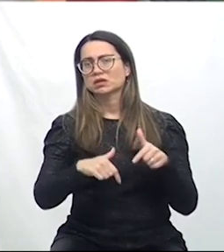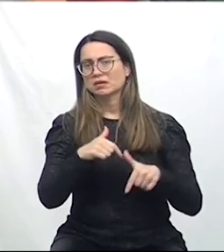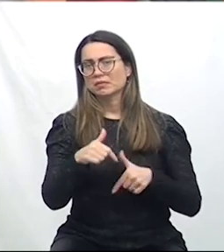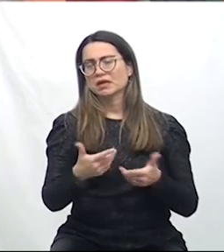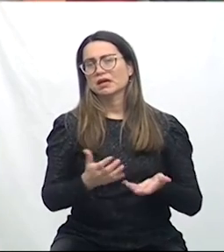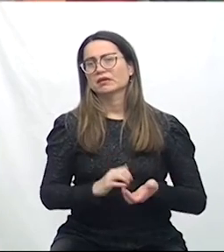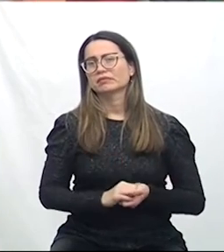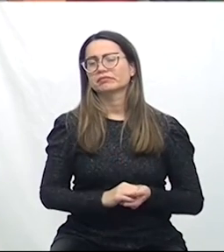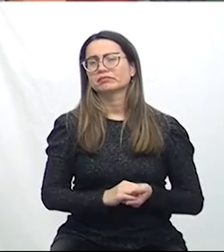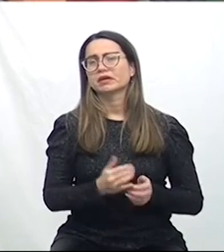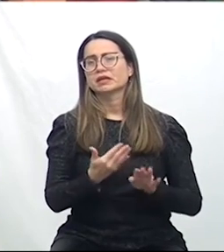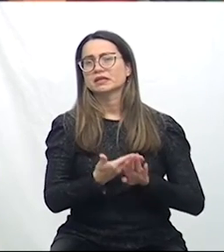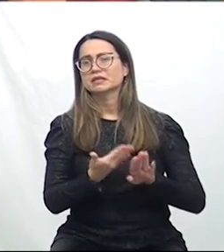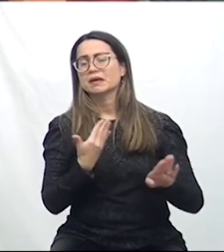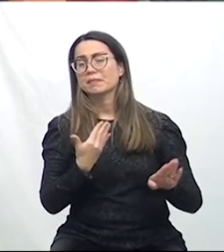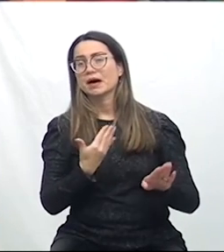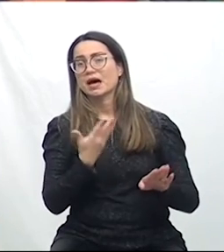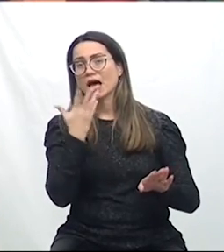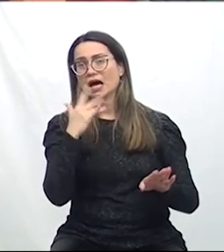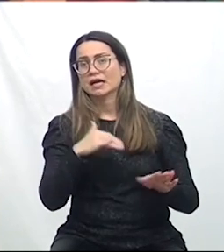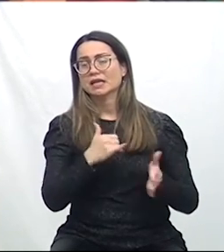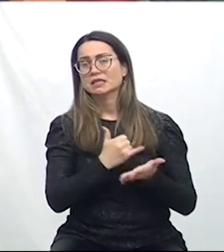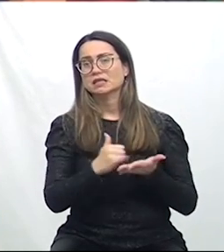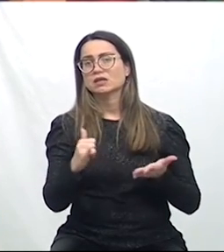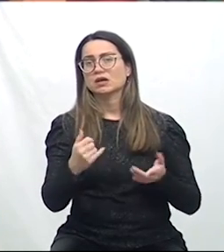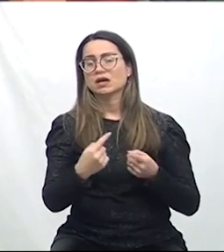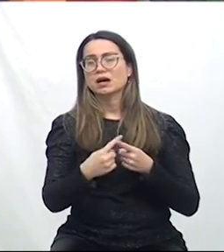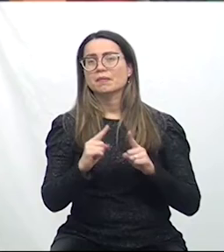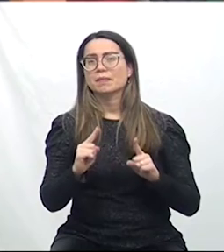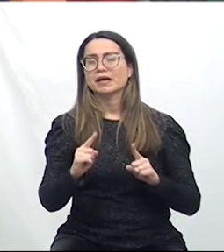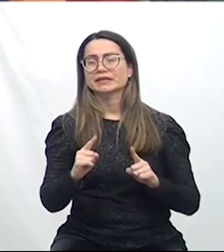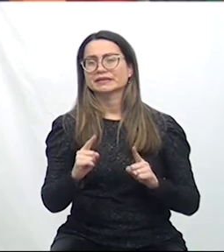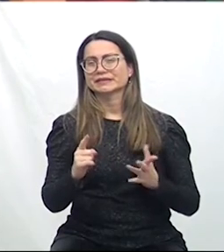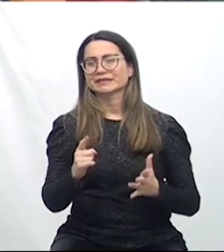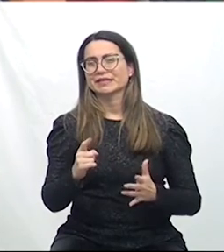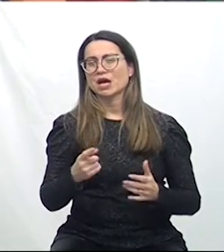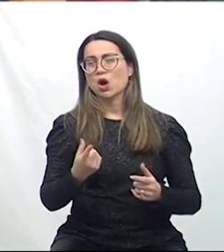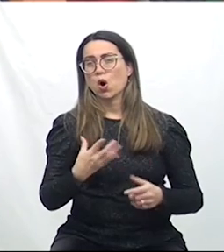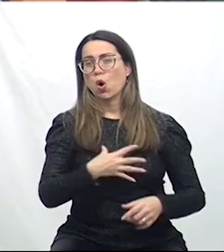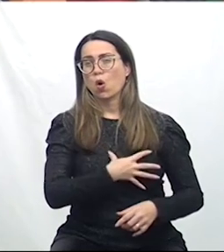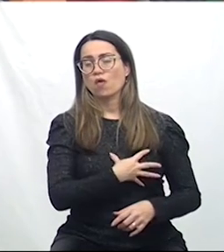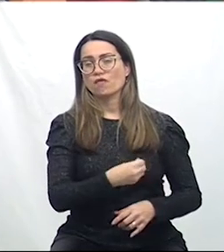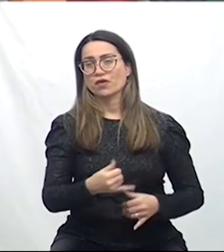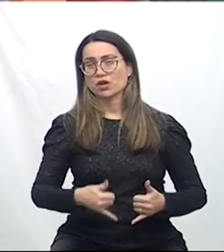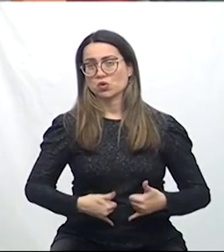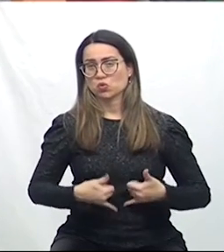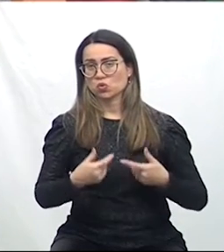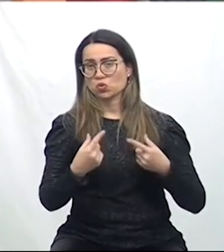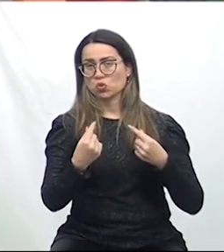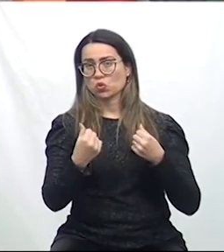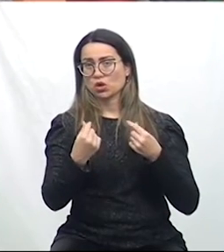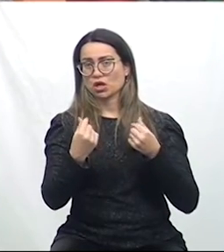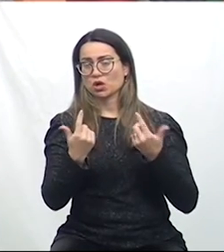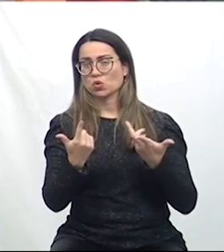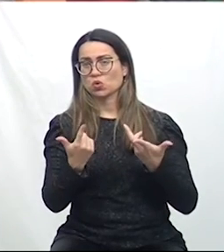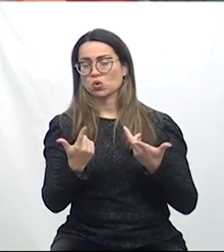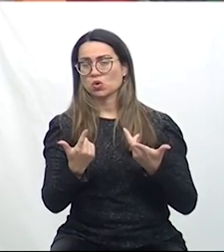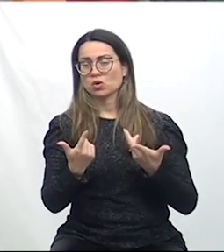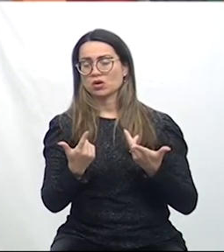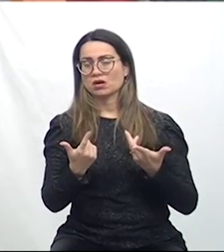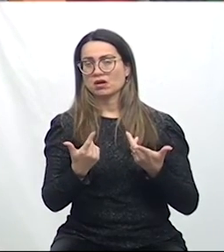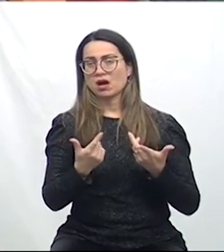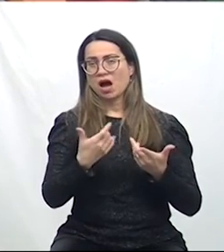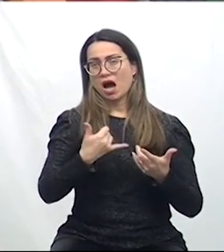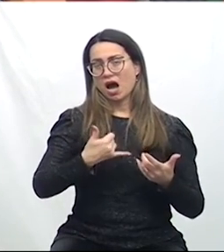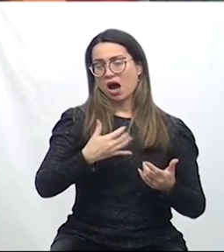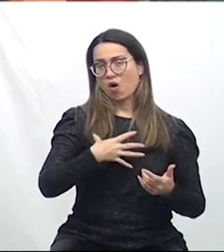das drogas. Né? Mas o filho do rico, ele não bota uma criança com 14 anos trabalhar, ele bota na escola para estudar, para ser médico, para ser engenheiro, para ser isso,